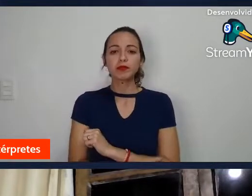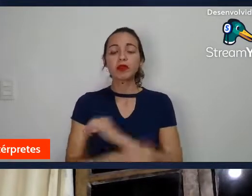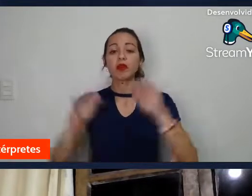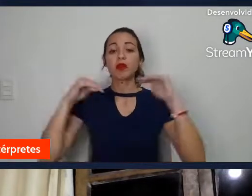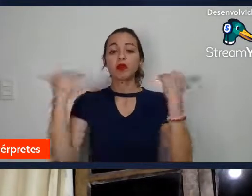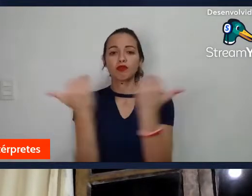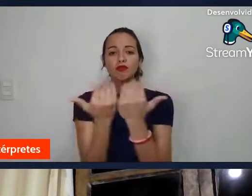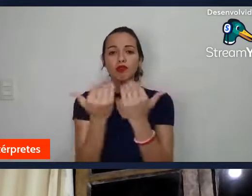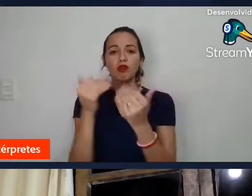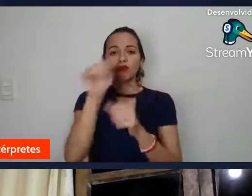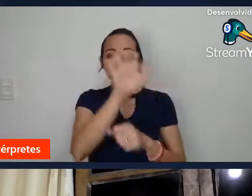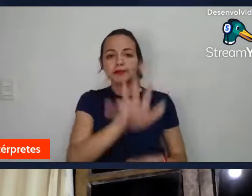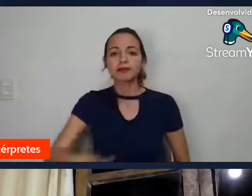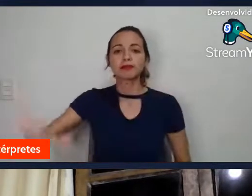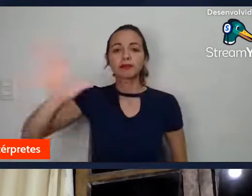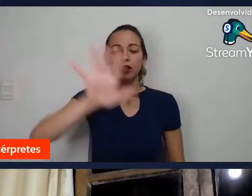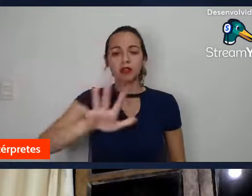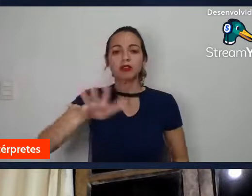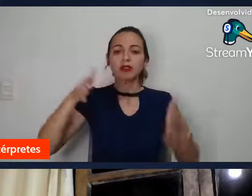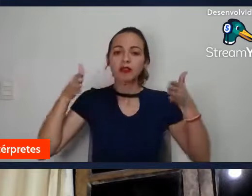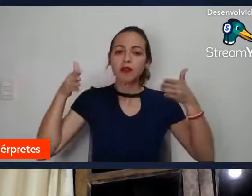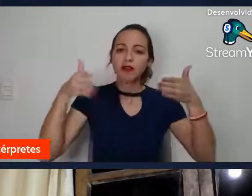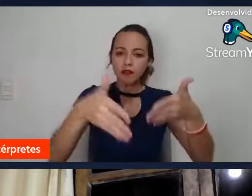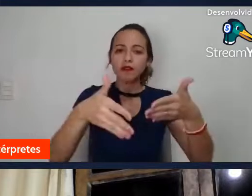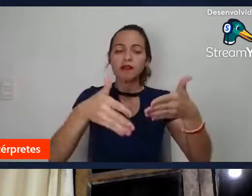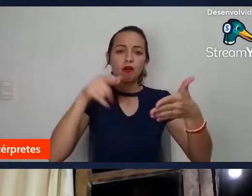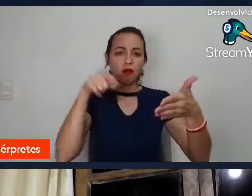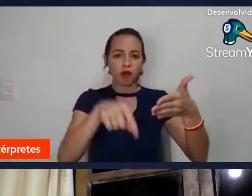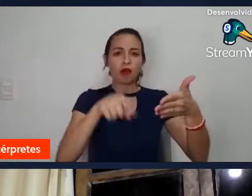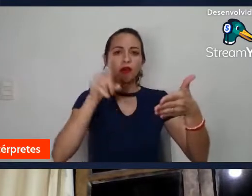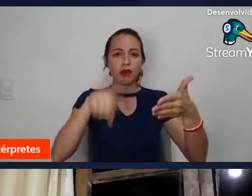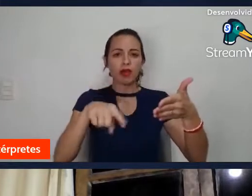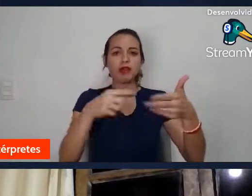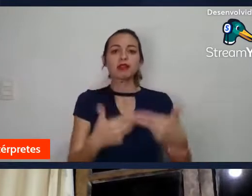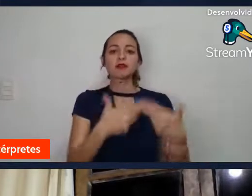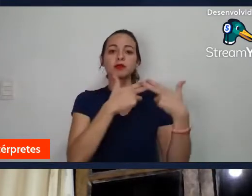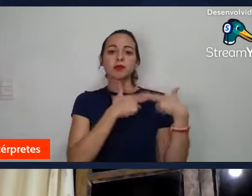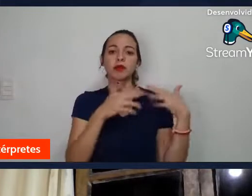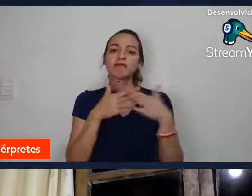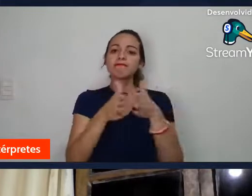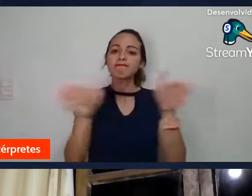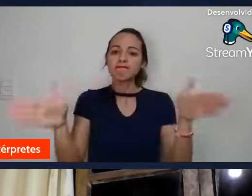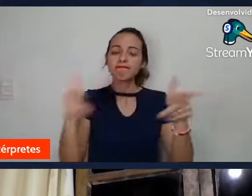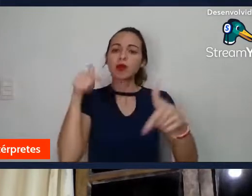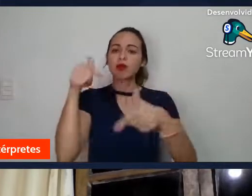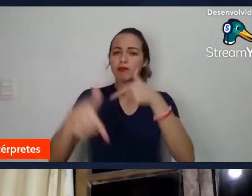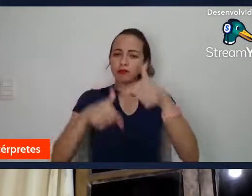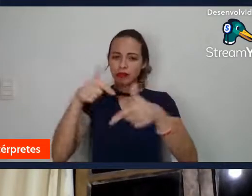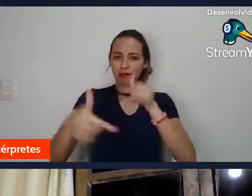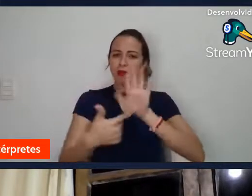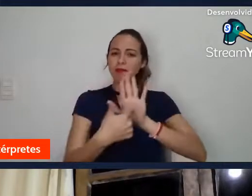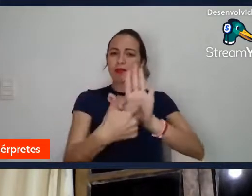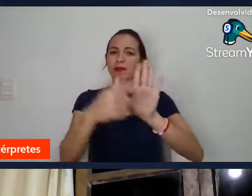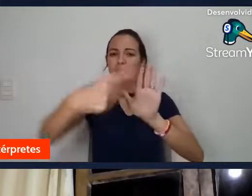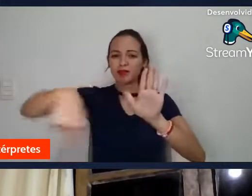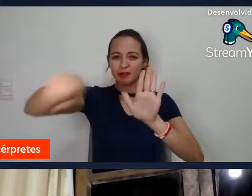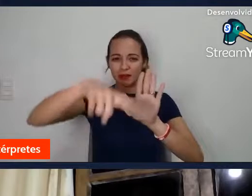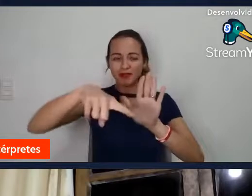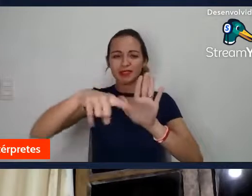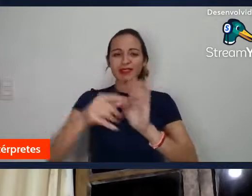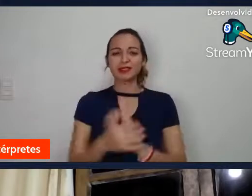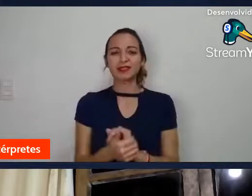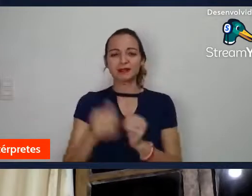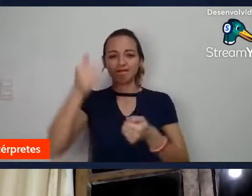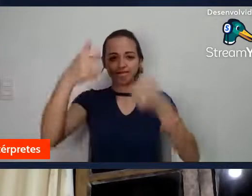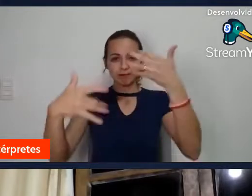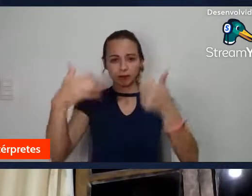Espírito Santo tem esse intuito, com esse intuito, com essa missão que a gente abre os trabalhos de hoje, e na sequência eu passo para a palavra para a